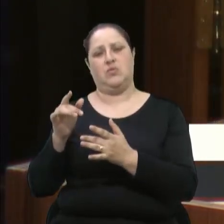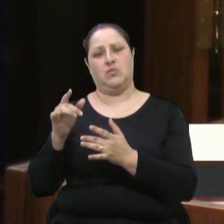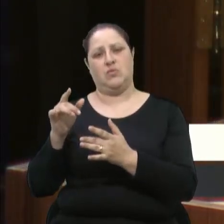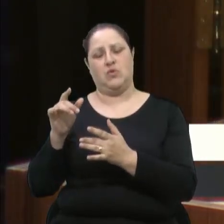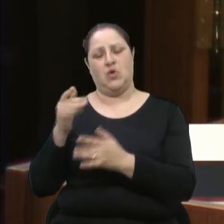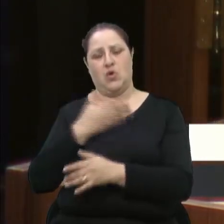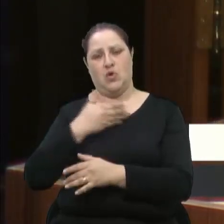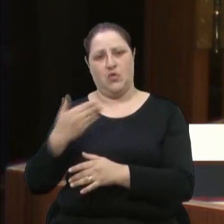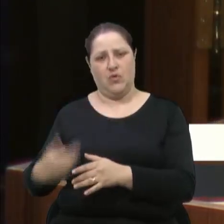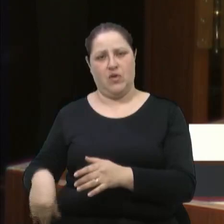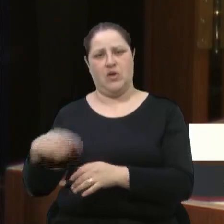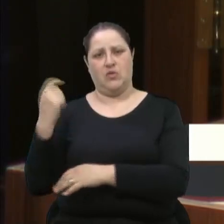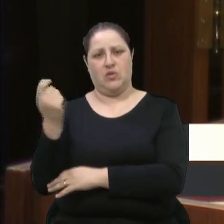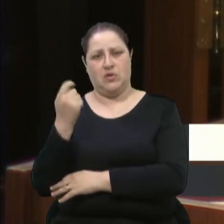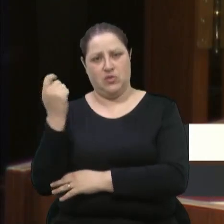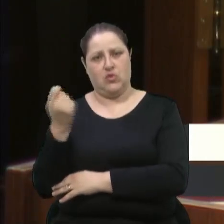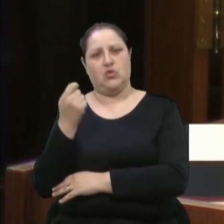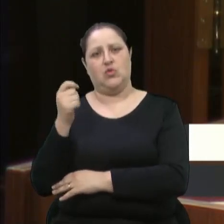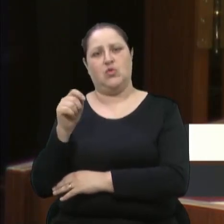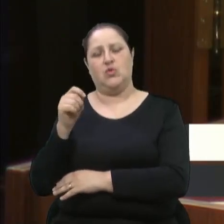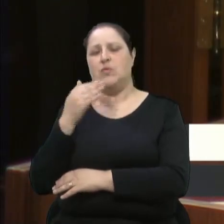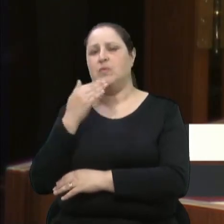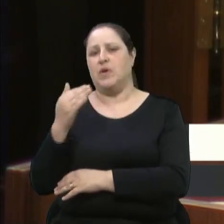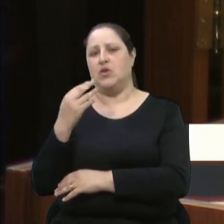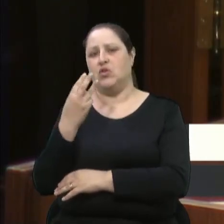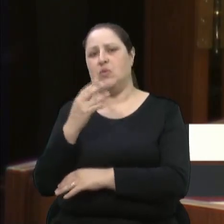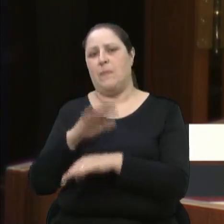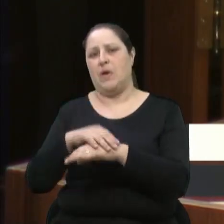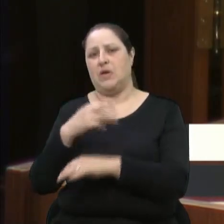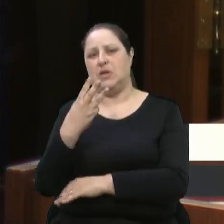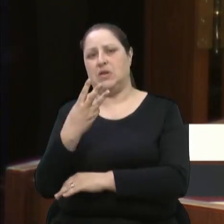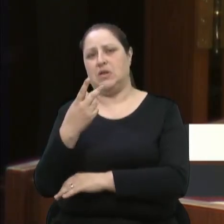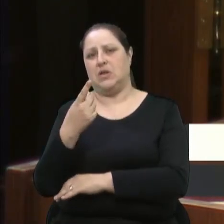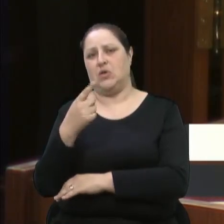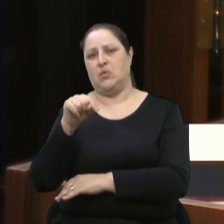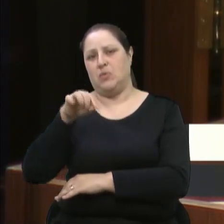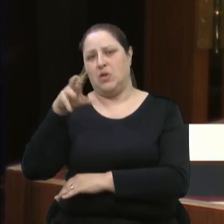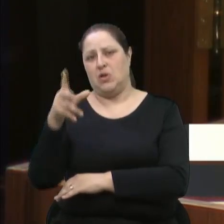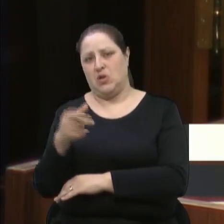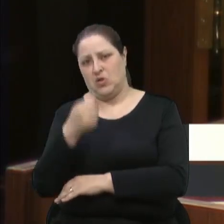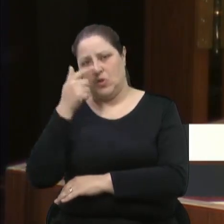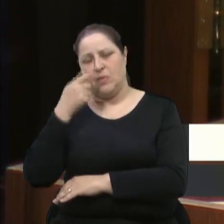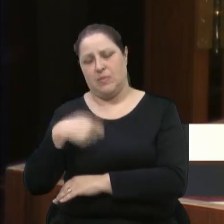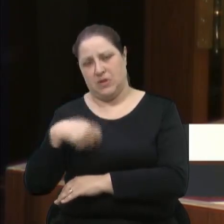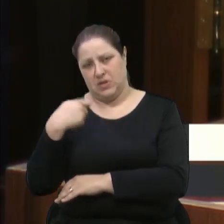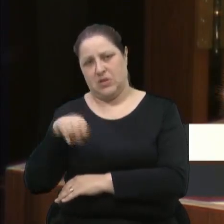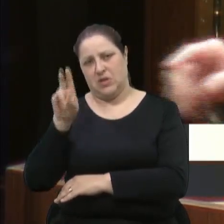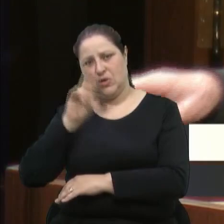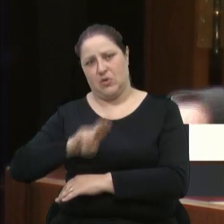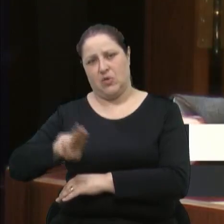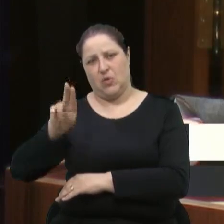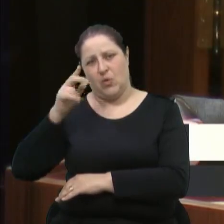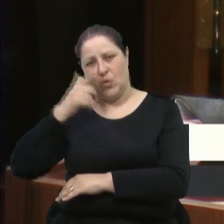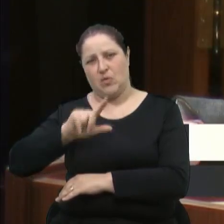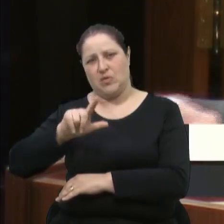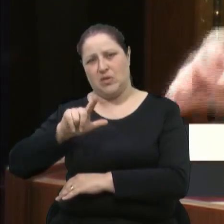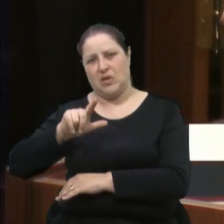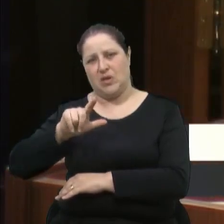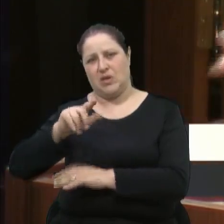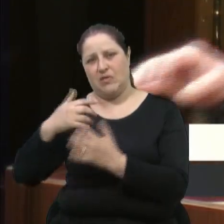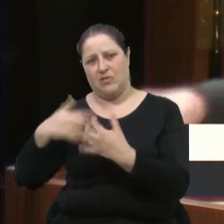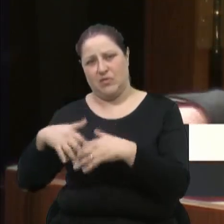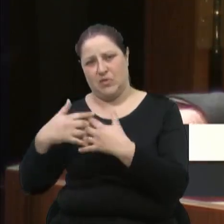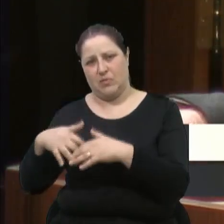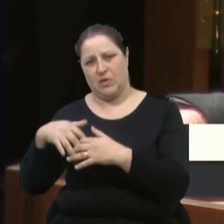Estado, buscarmos os outros 31 milhões que precisa para pôr em funcionamento 118 leitos, eu